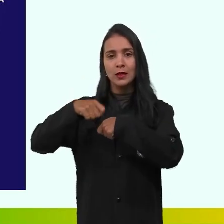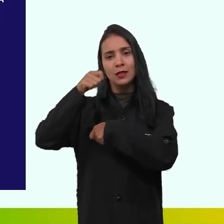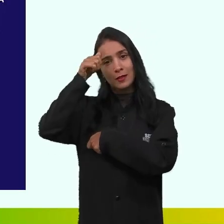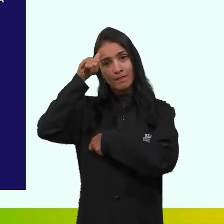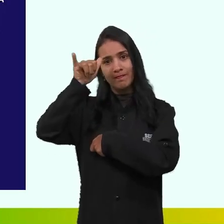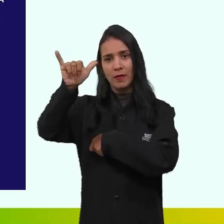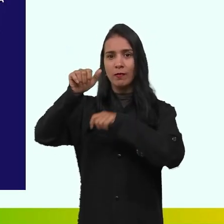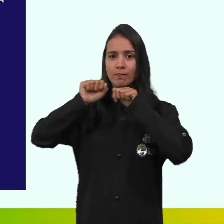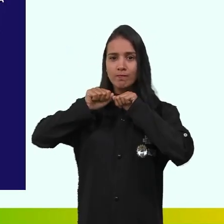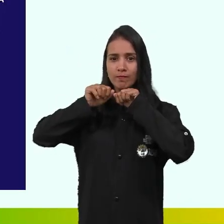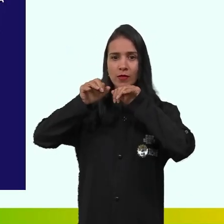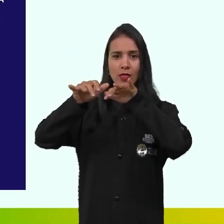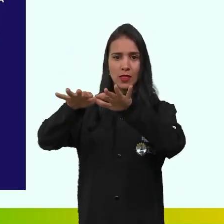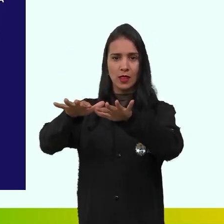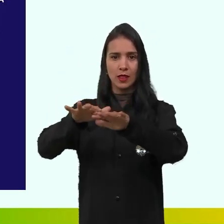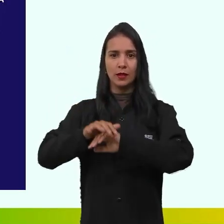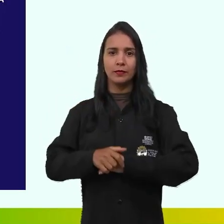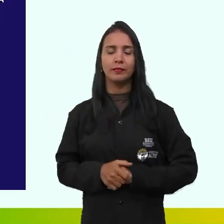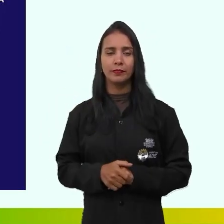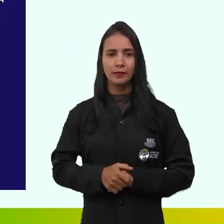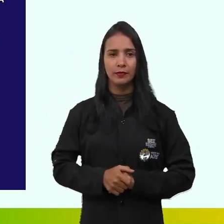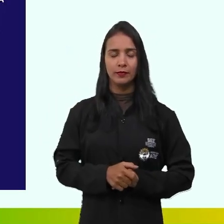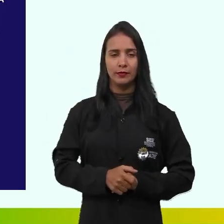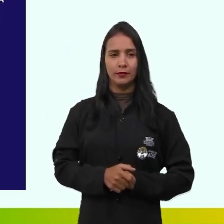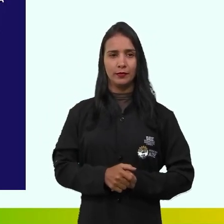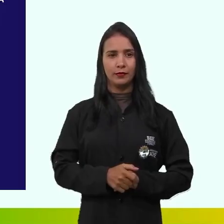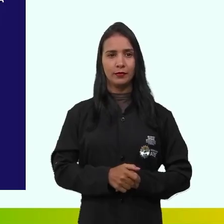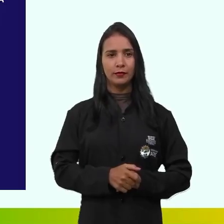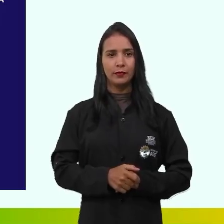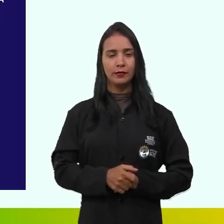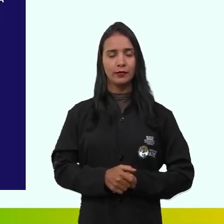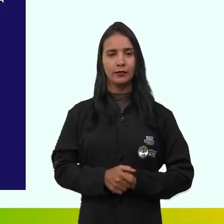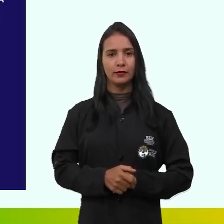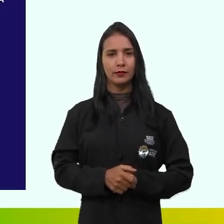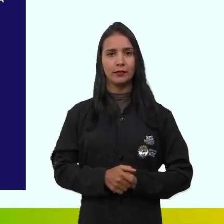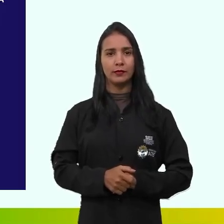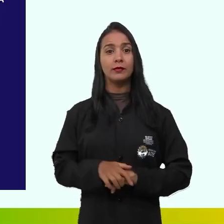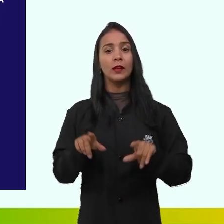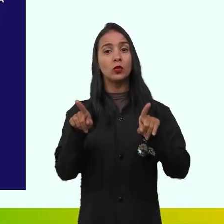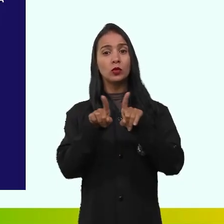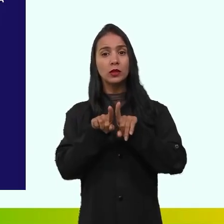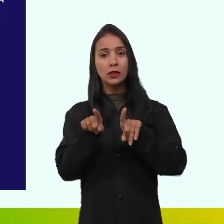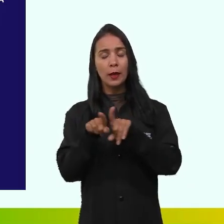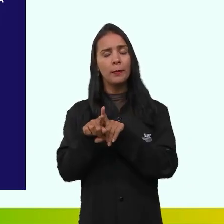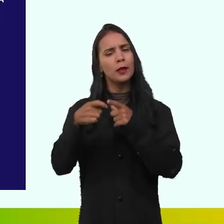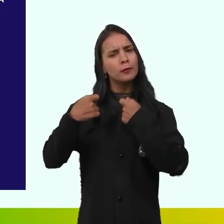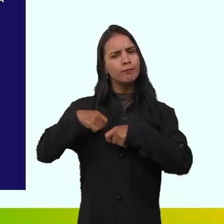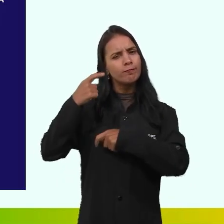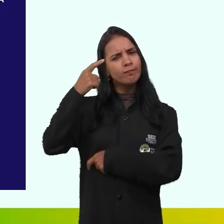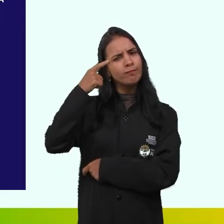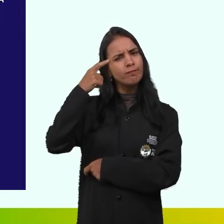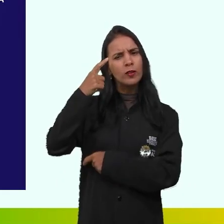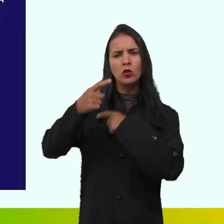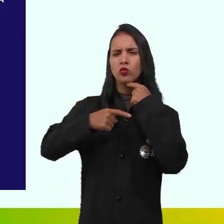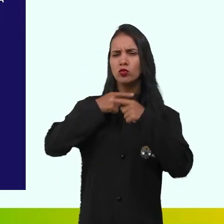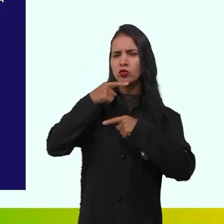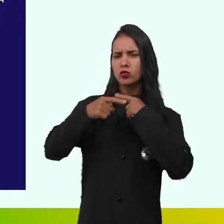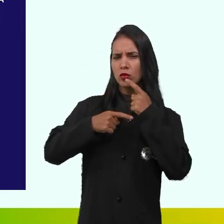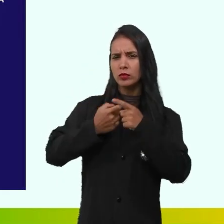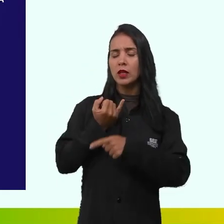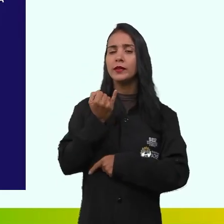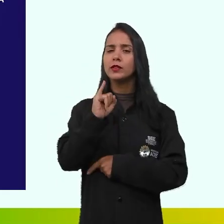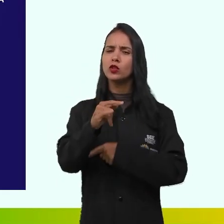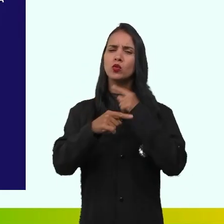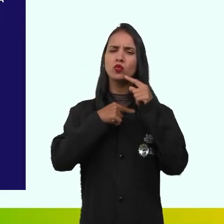vocês é a desconfiar da notícia. Então, se desconfia dela, não compartilha. É melhor